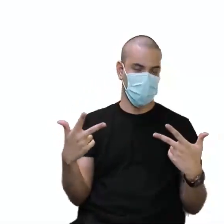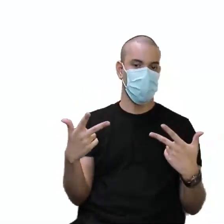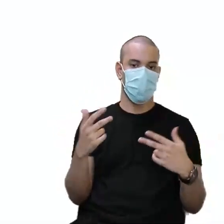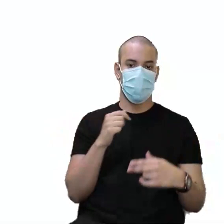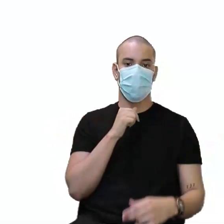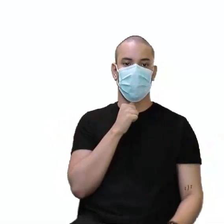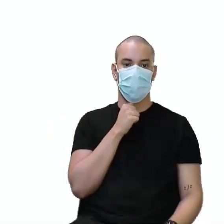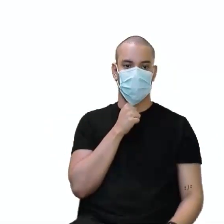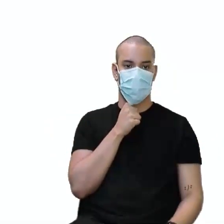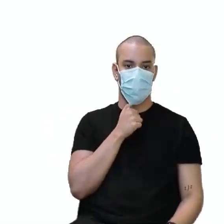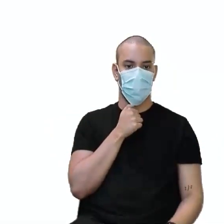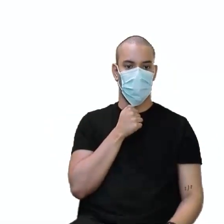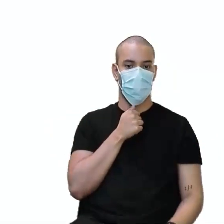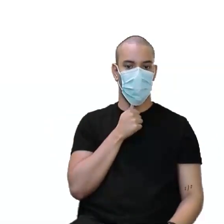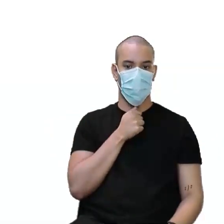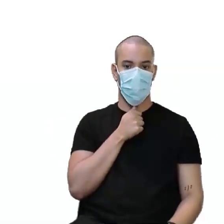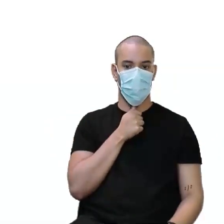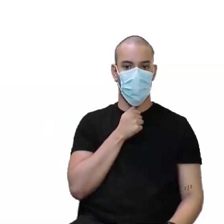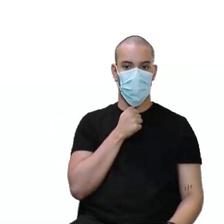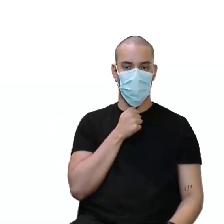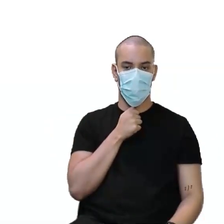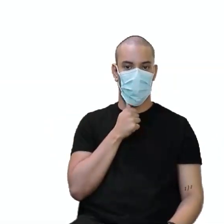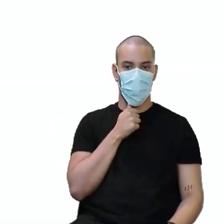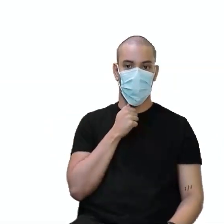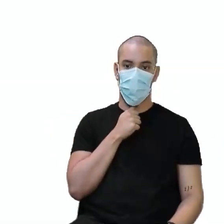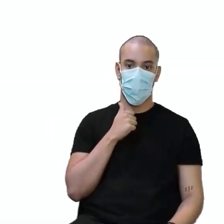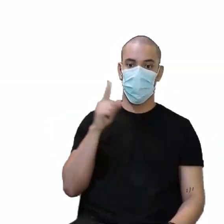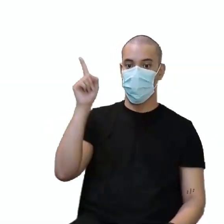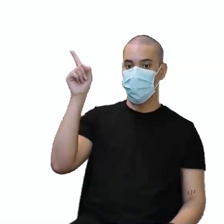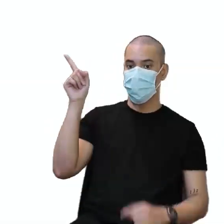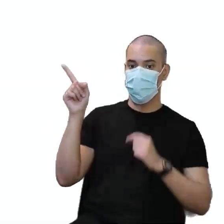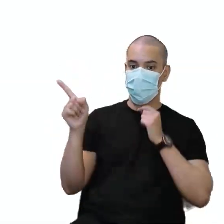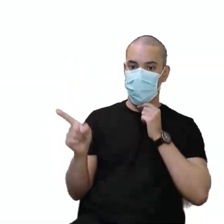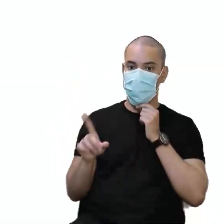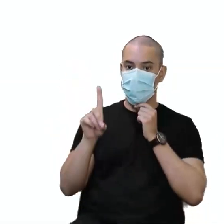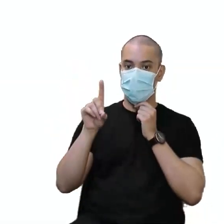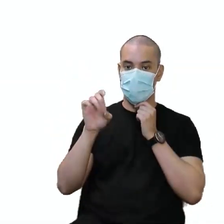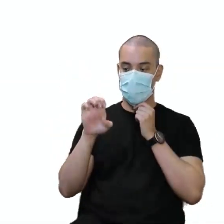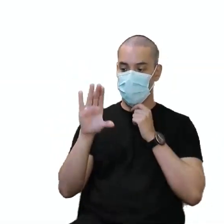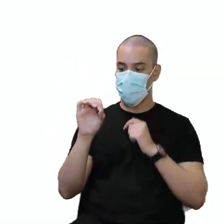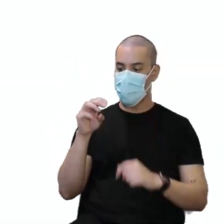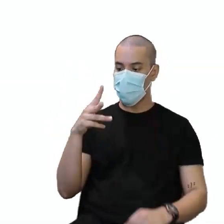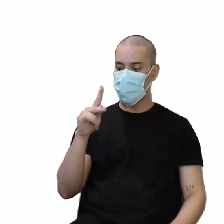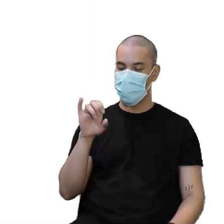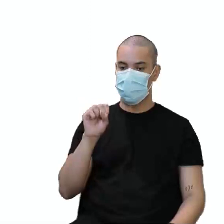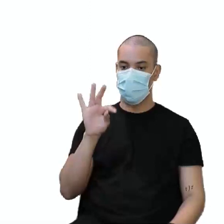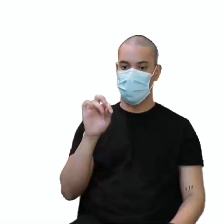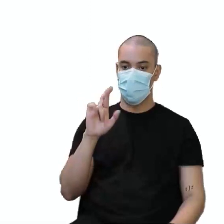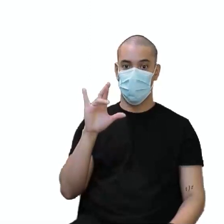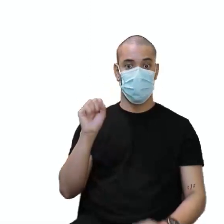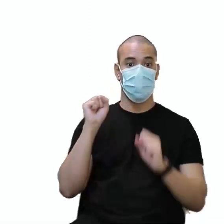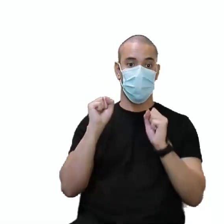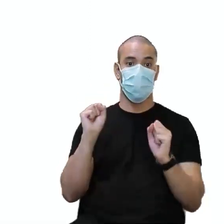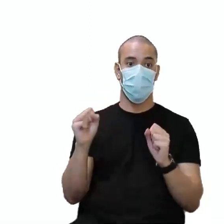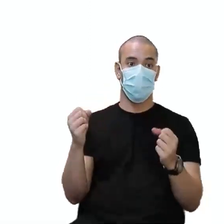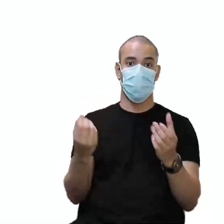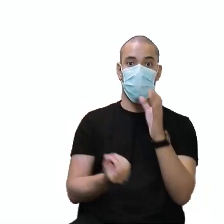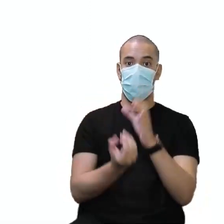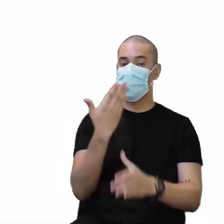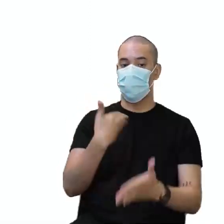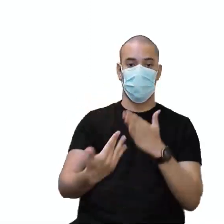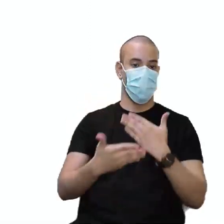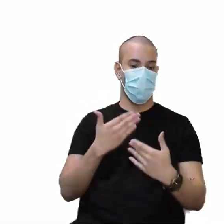gente tem os decompositores aqui nesse sentido vertical, por quê? Porque eles podem aparecer em qualquer momento da cadeia